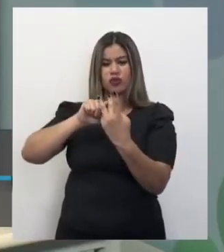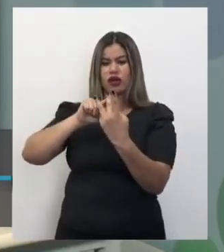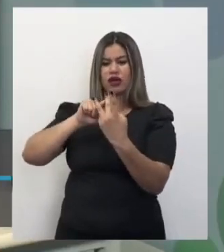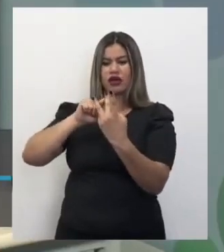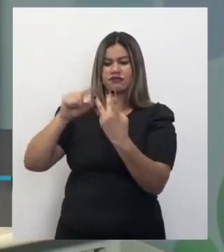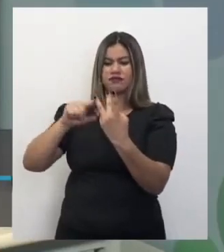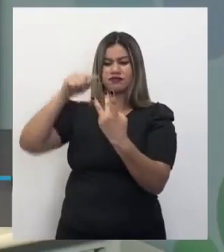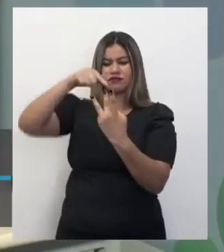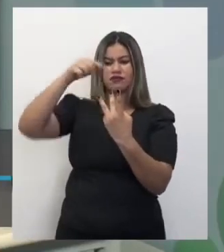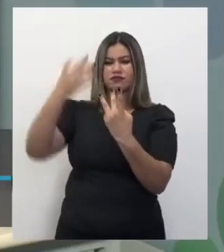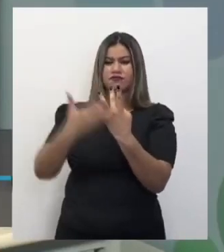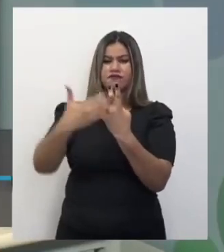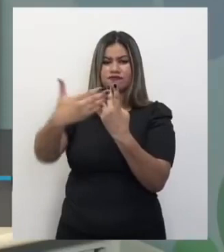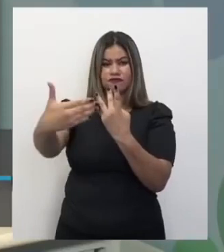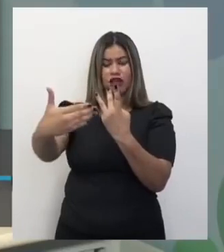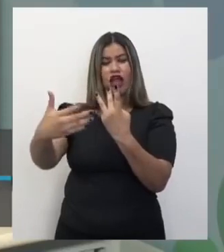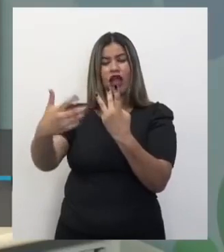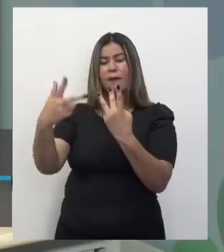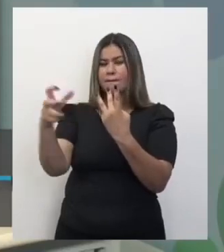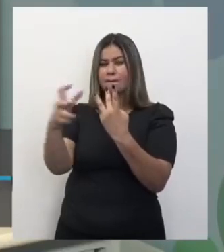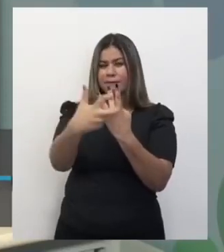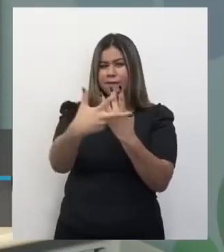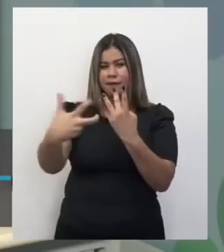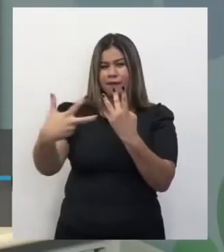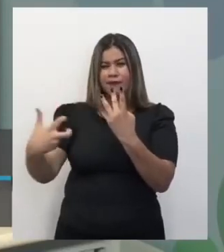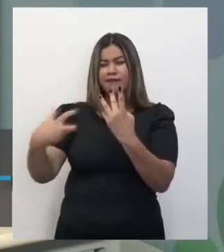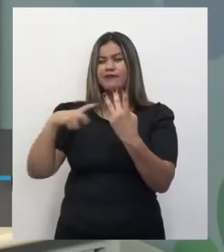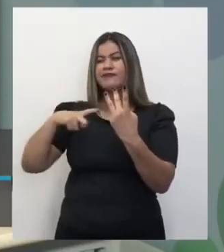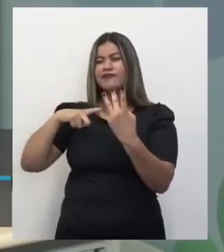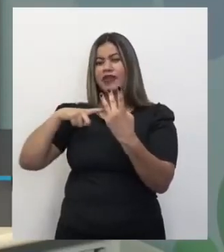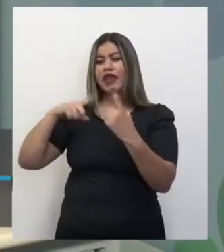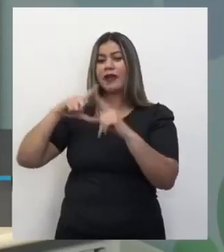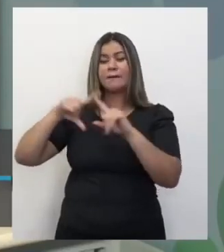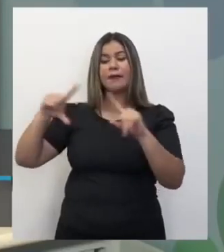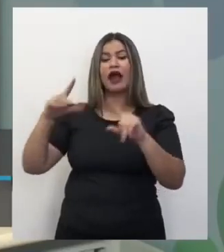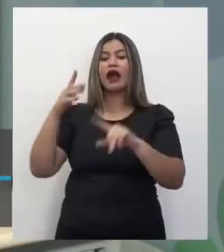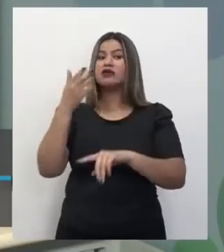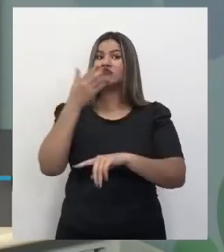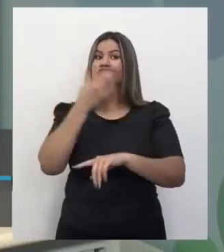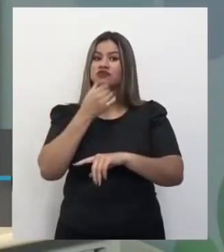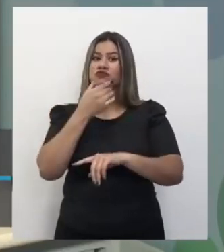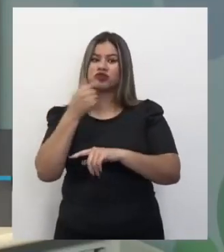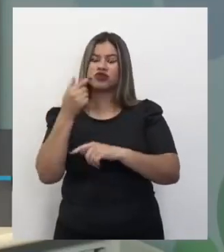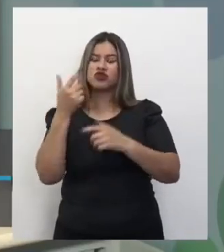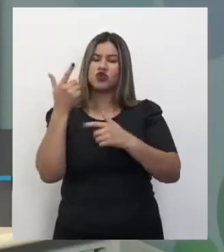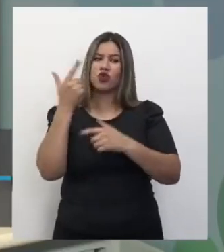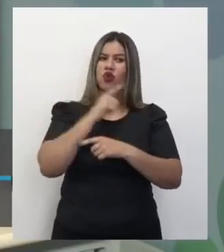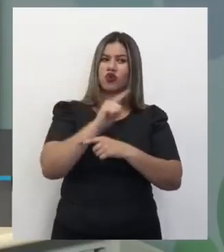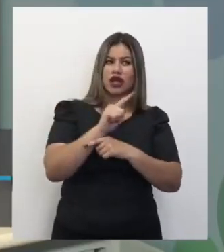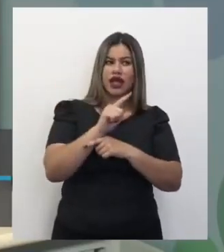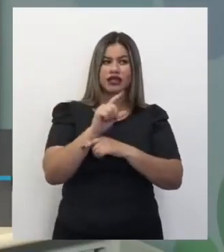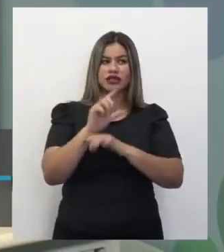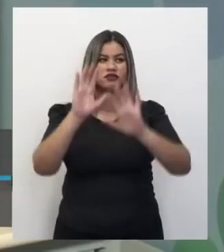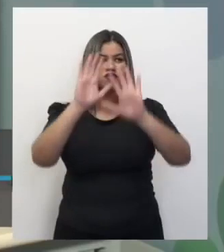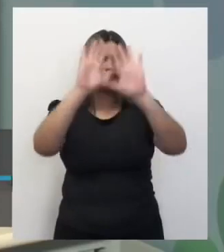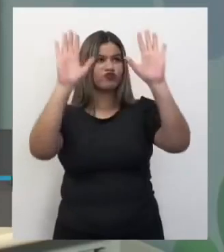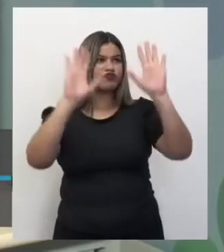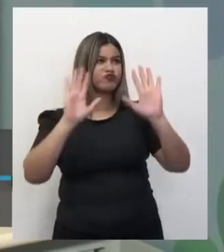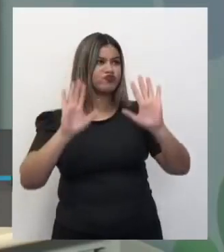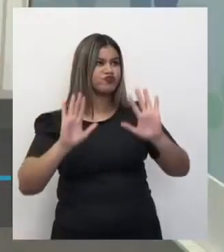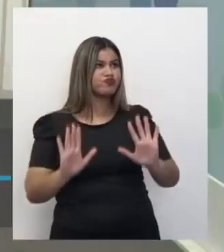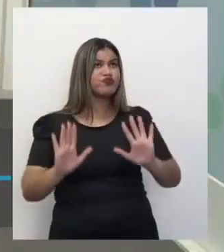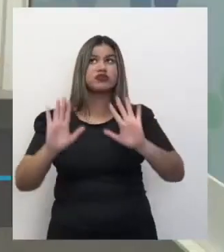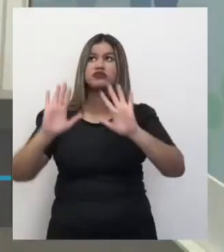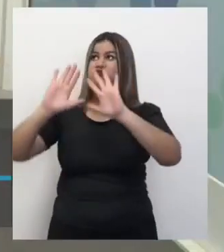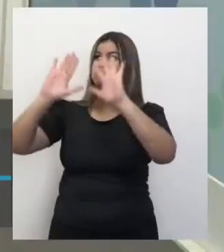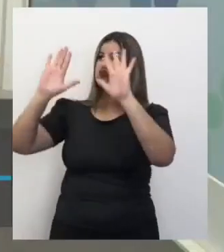atenção também. Mas aí você vê que ele conseguiu compor tudo ali, o forno, tudo. E parece